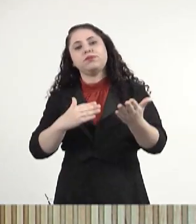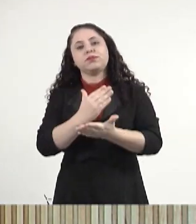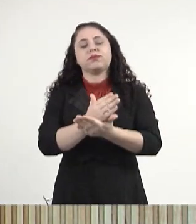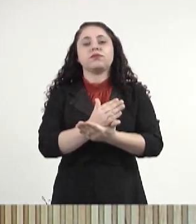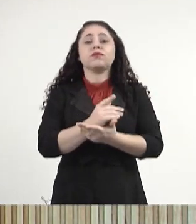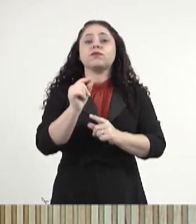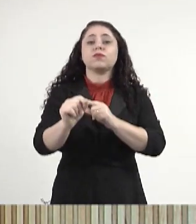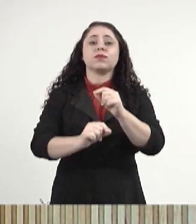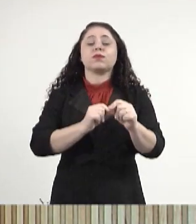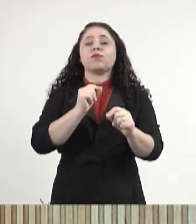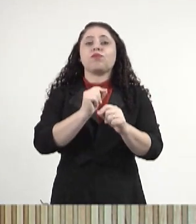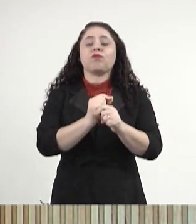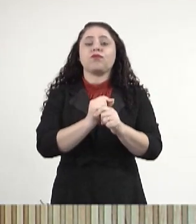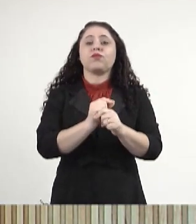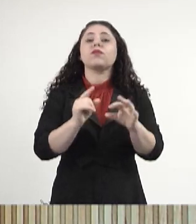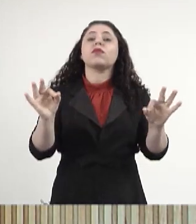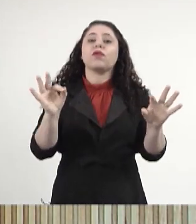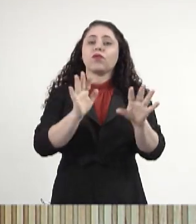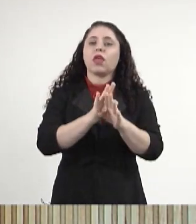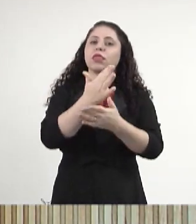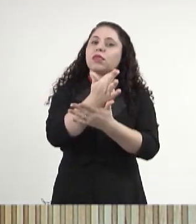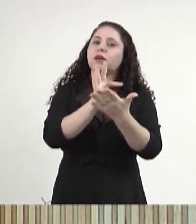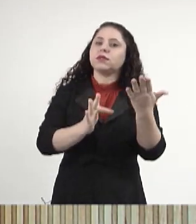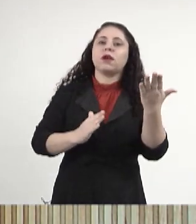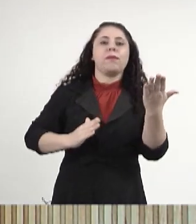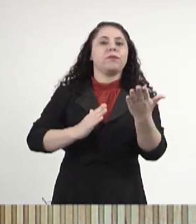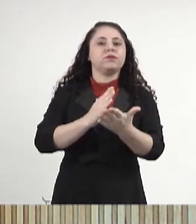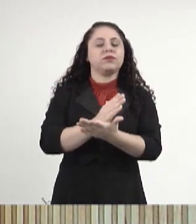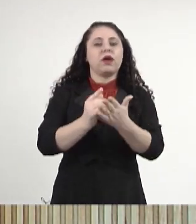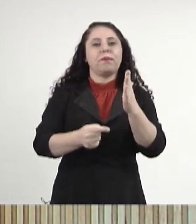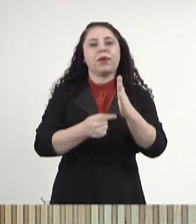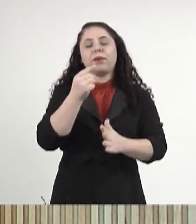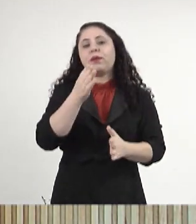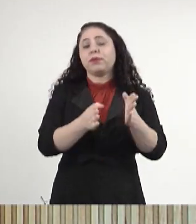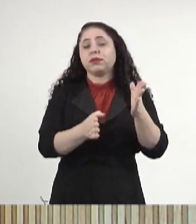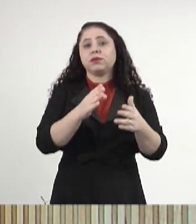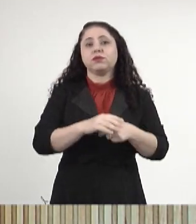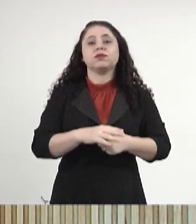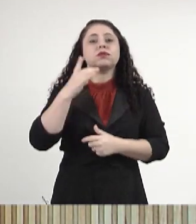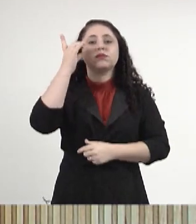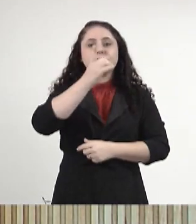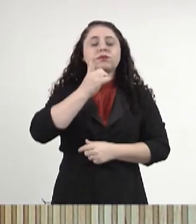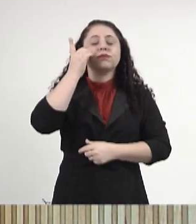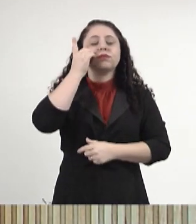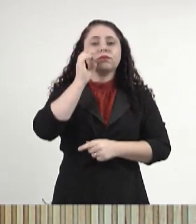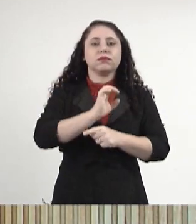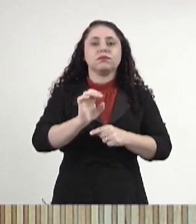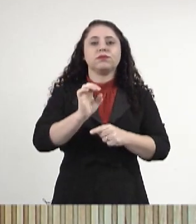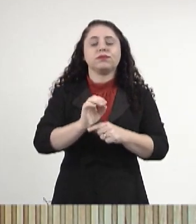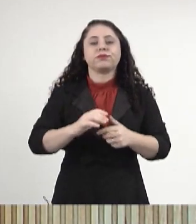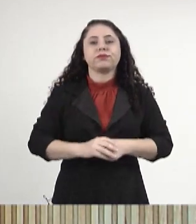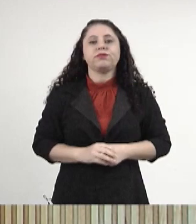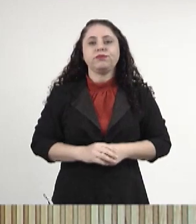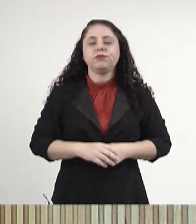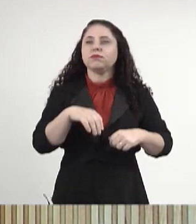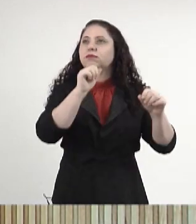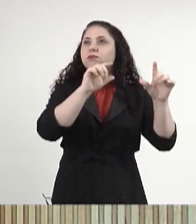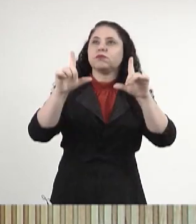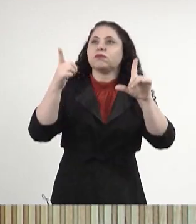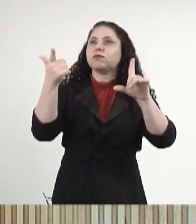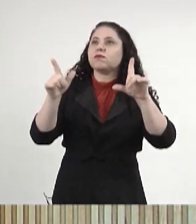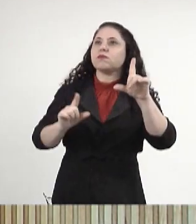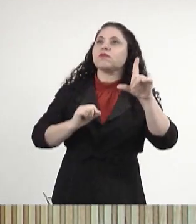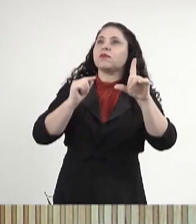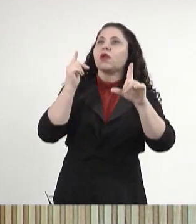tramitação para fechar esse texto aprovado numa primeira etapa pelos deputados estaduais. Vamos para a próxima tela, então a gente